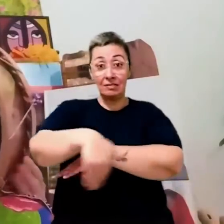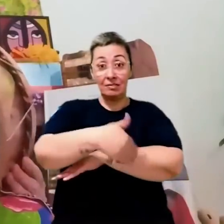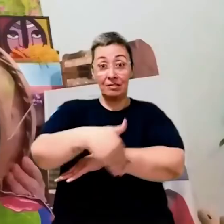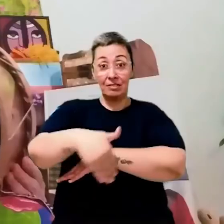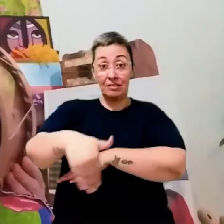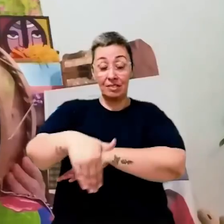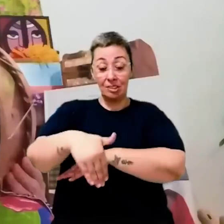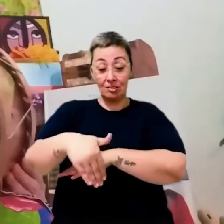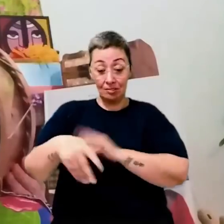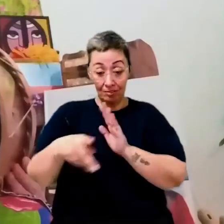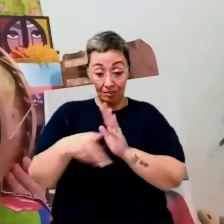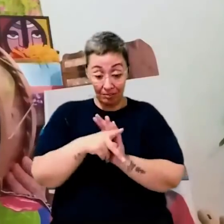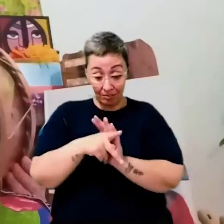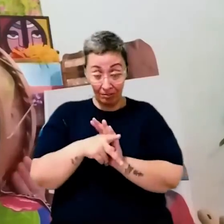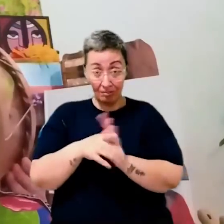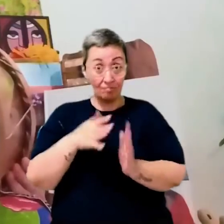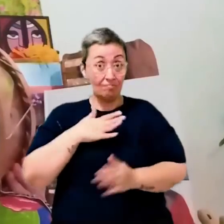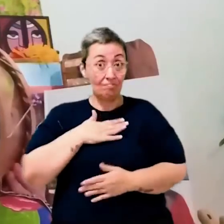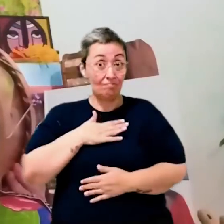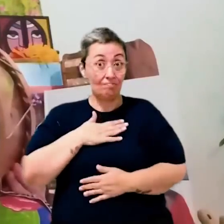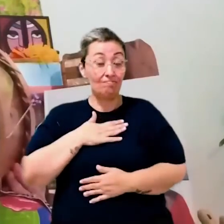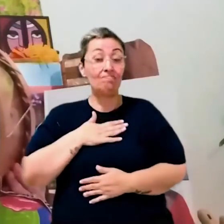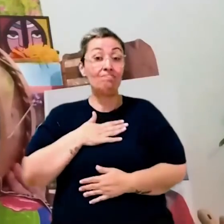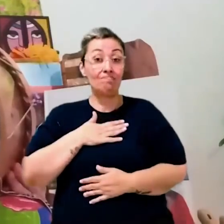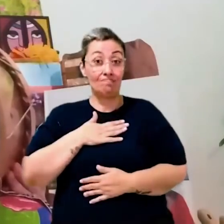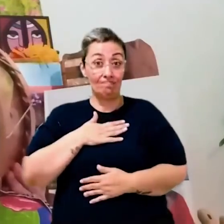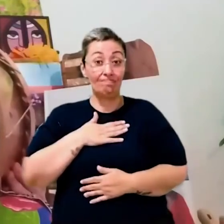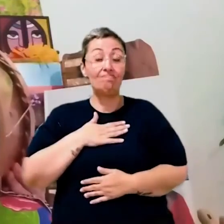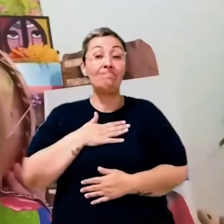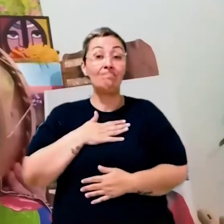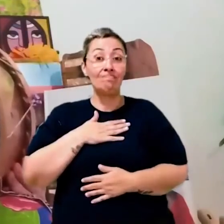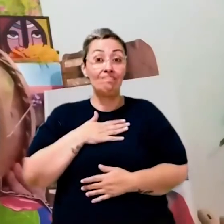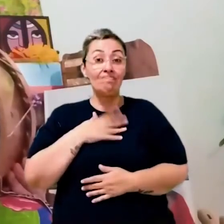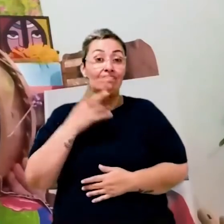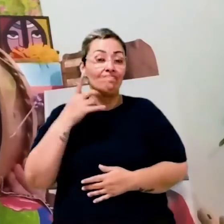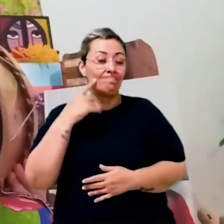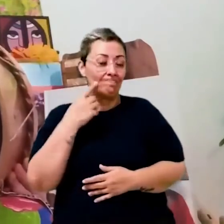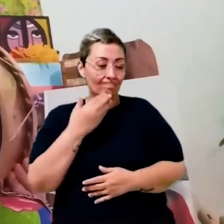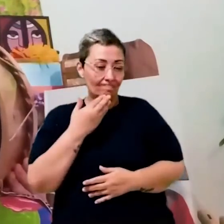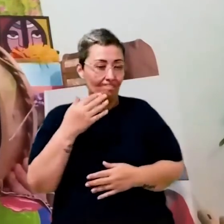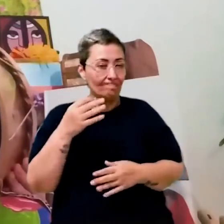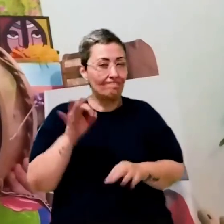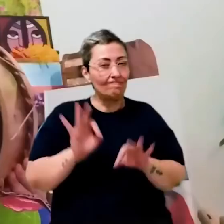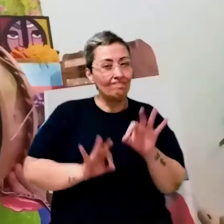Se essa rua fosse minha,